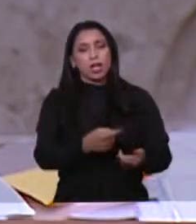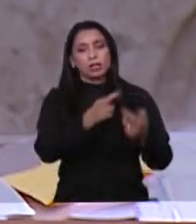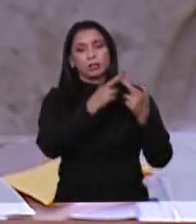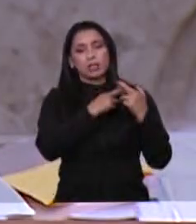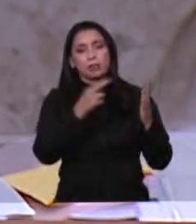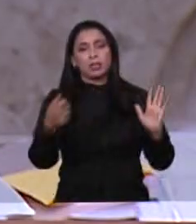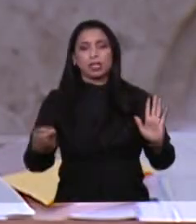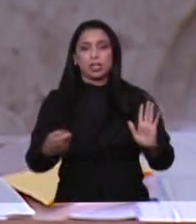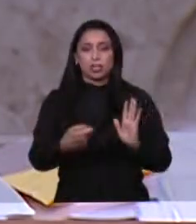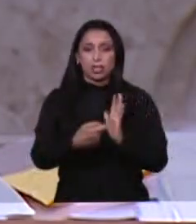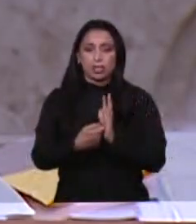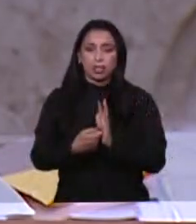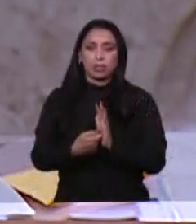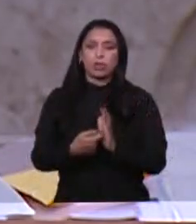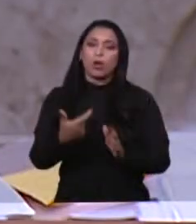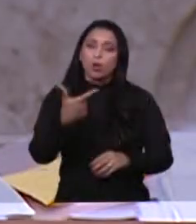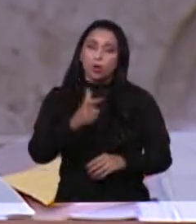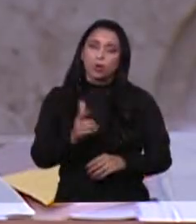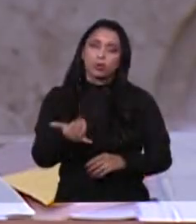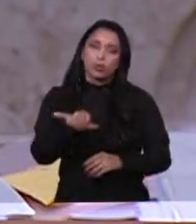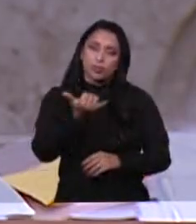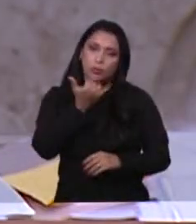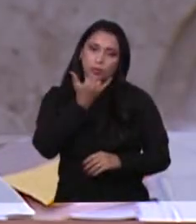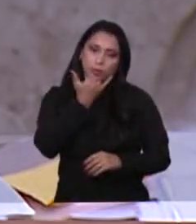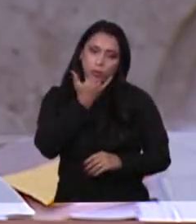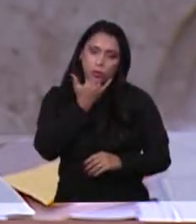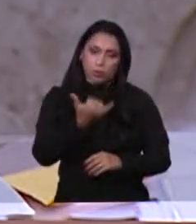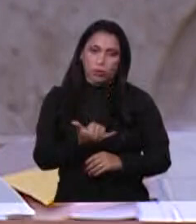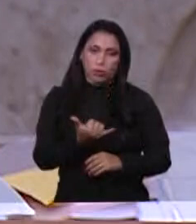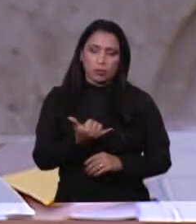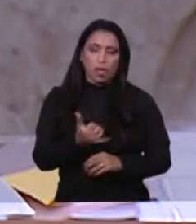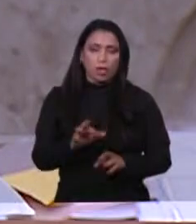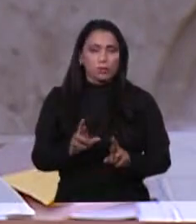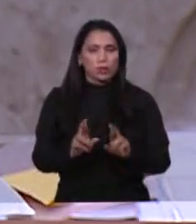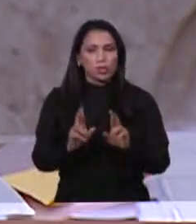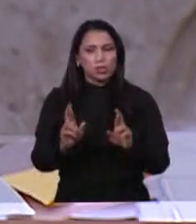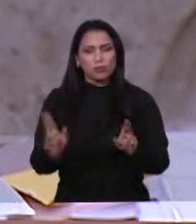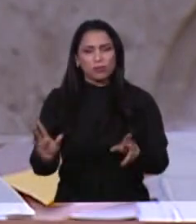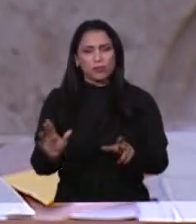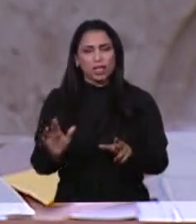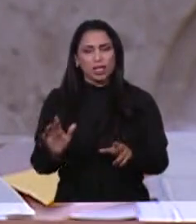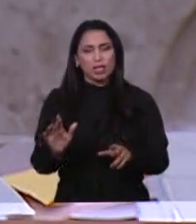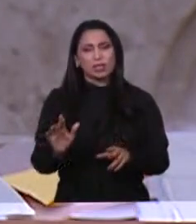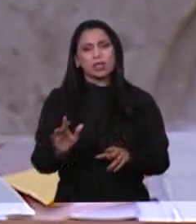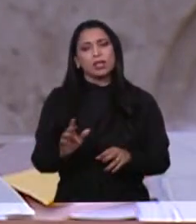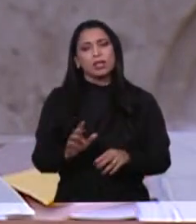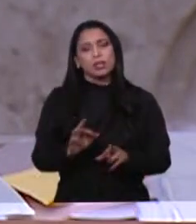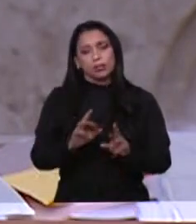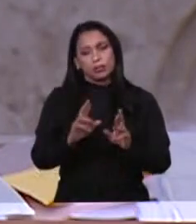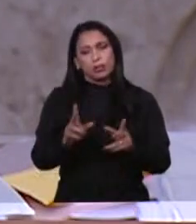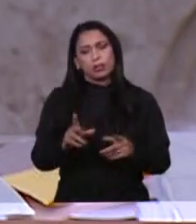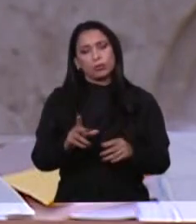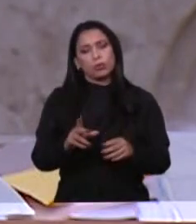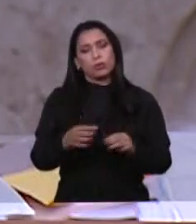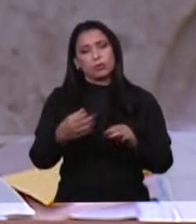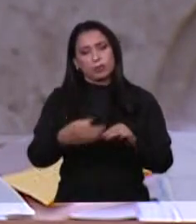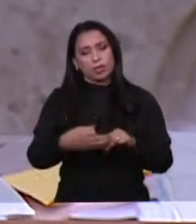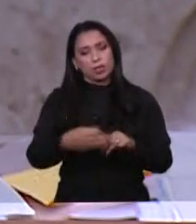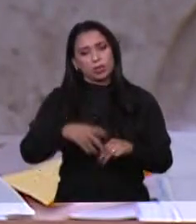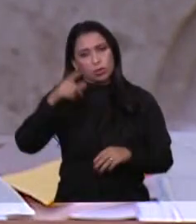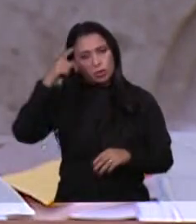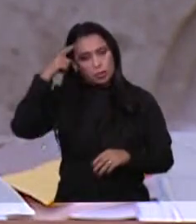denúncia. Renovando aqui meu pedido de vênia, inclusive a mínima diferença do brilhante voto, como sempre, do ministro Luiz